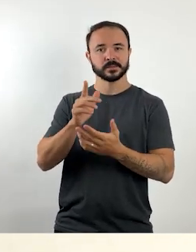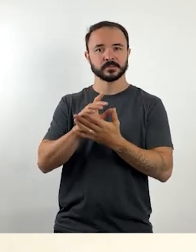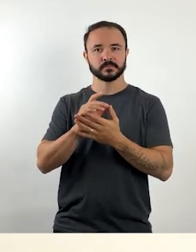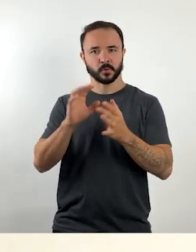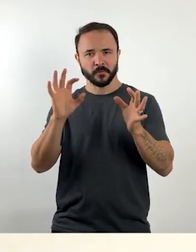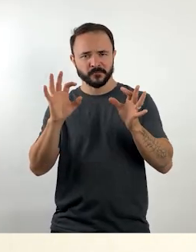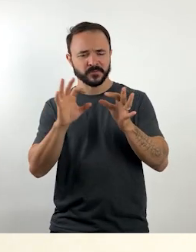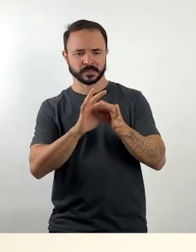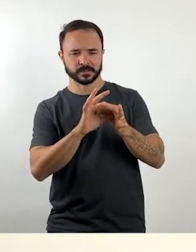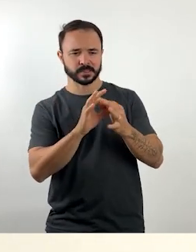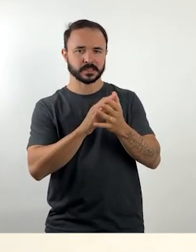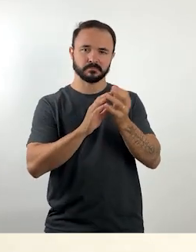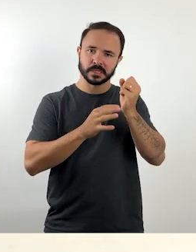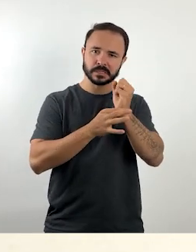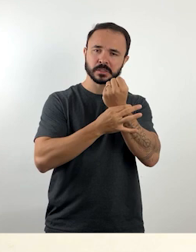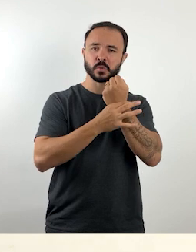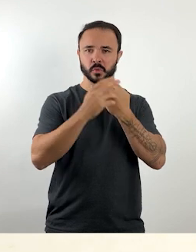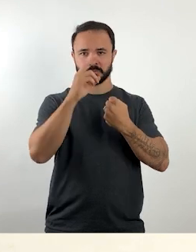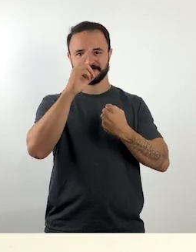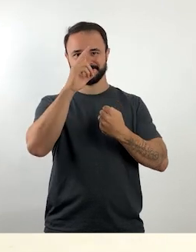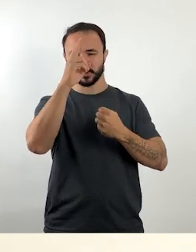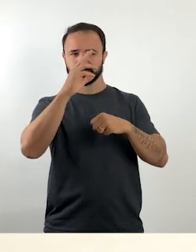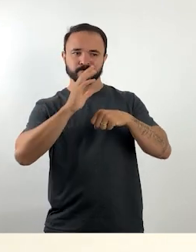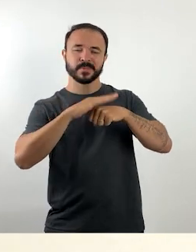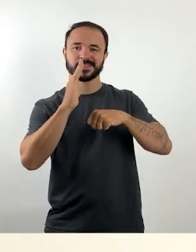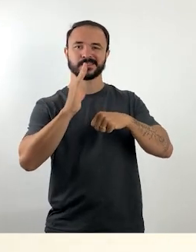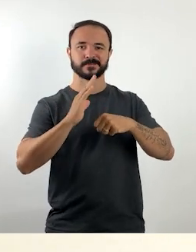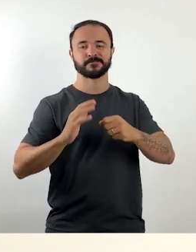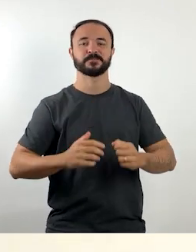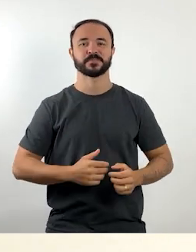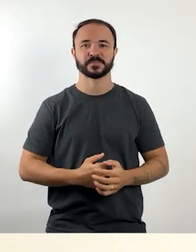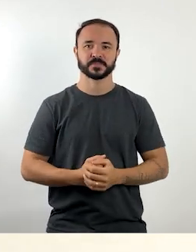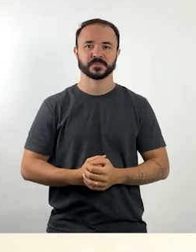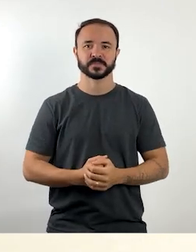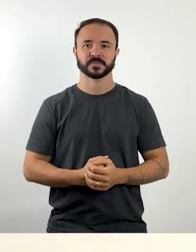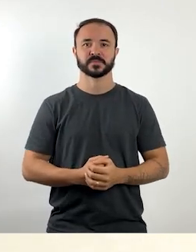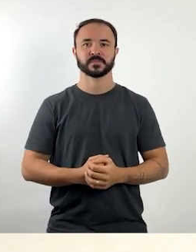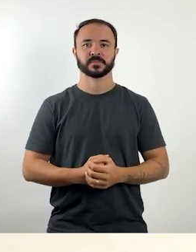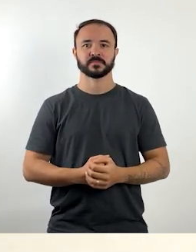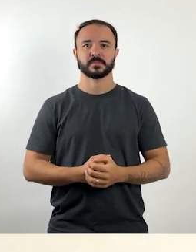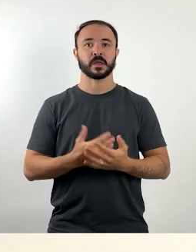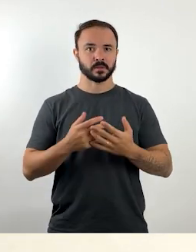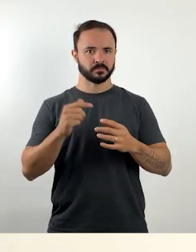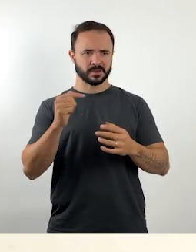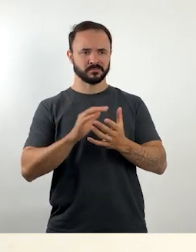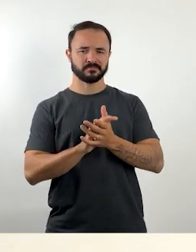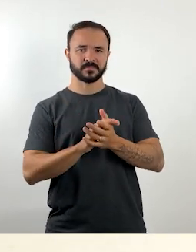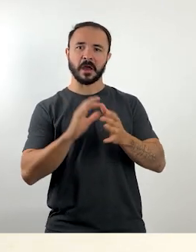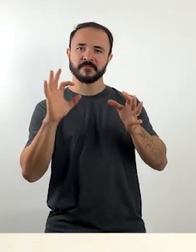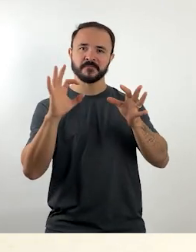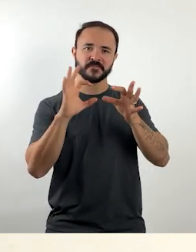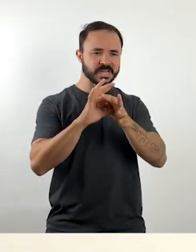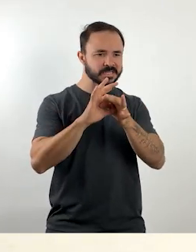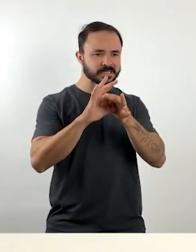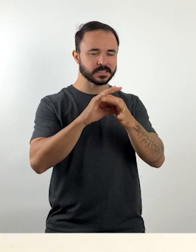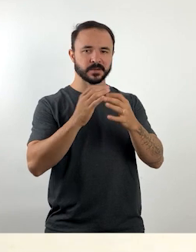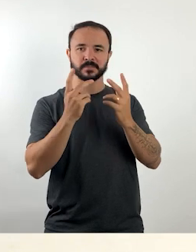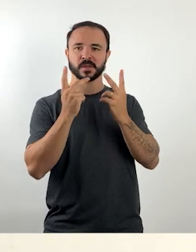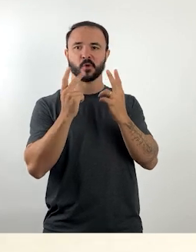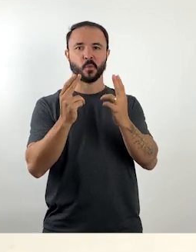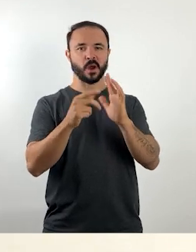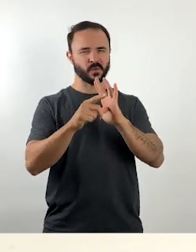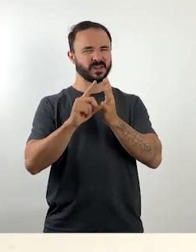poder fixar mais um frame, que é essa pecinha aqui na frente. E aí, eu não vou fixar ela do mesmo